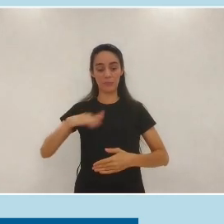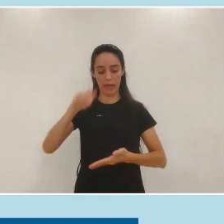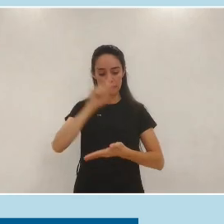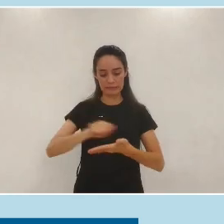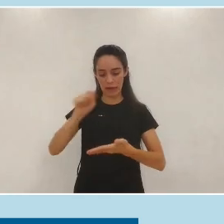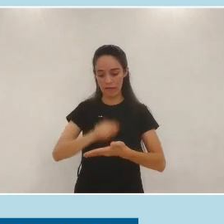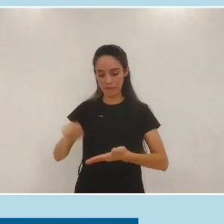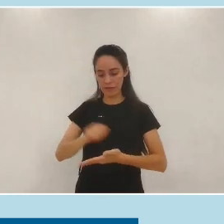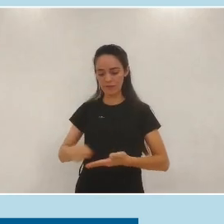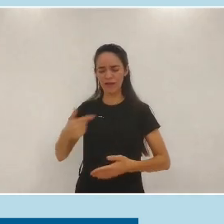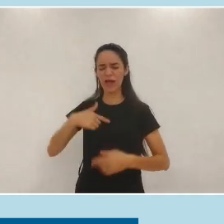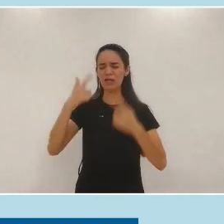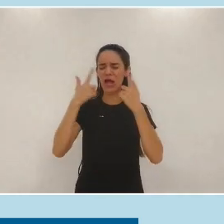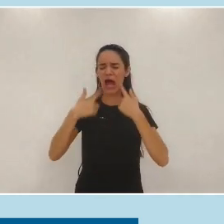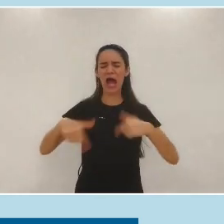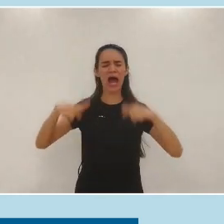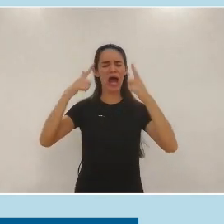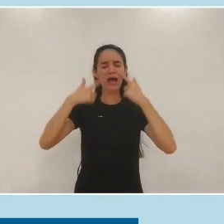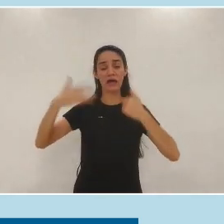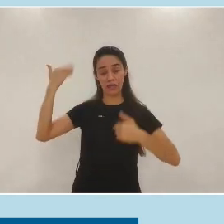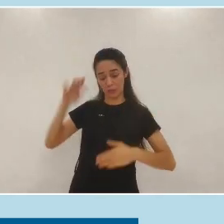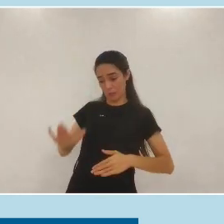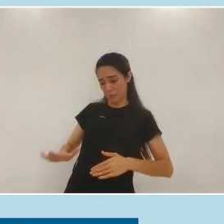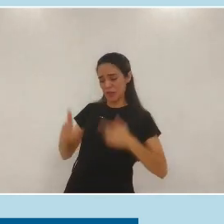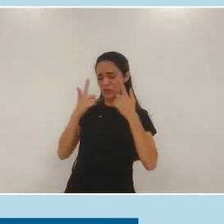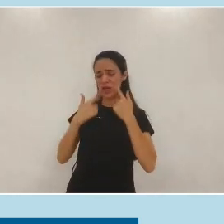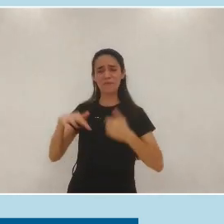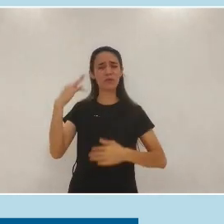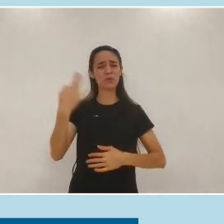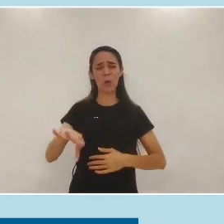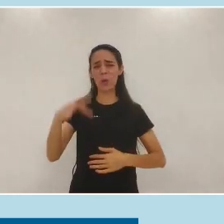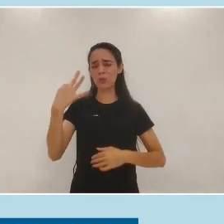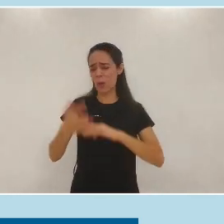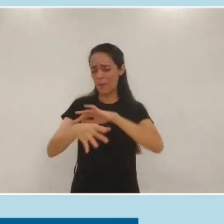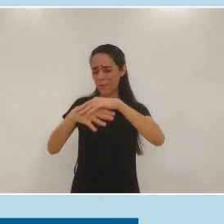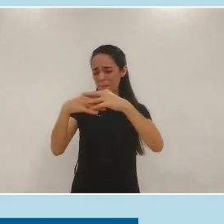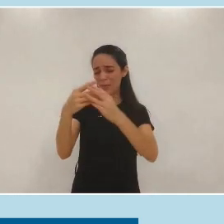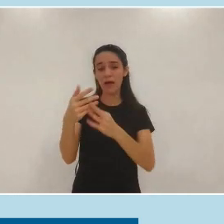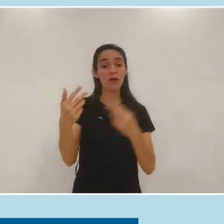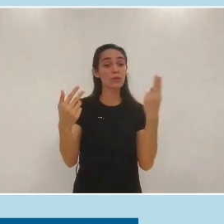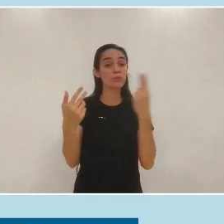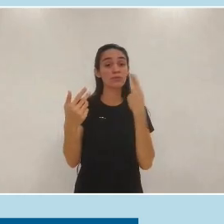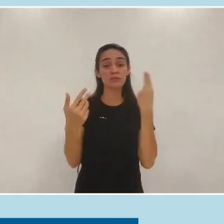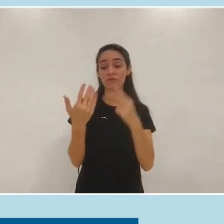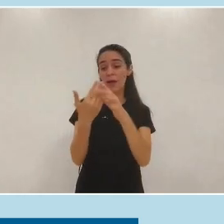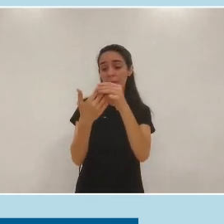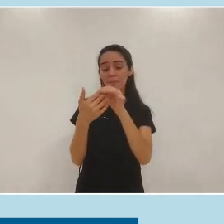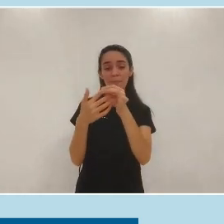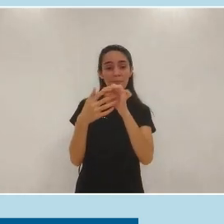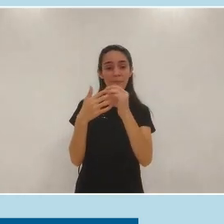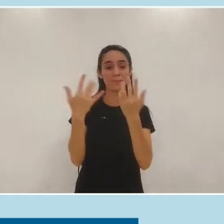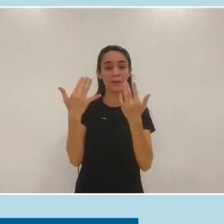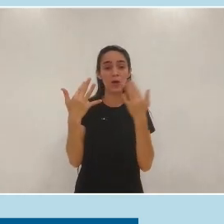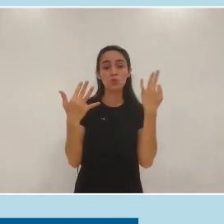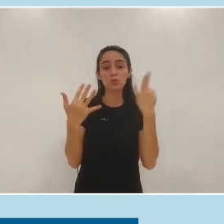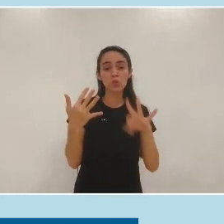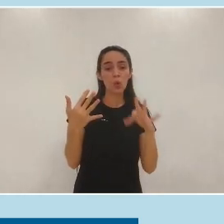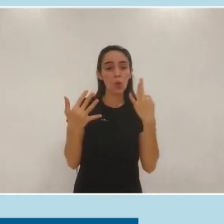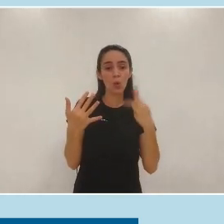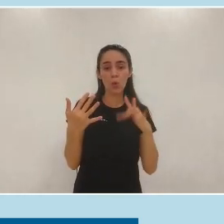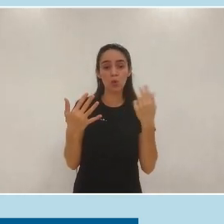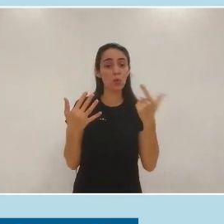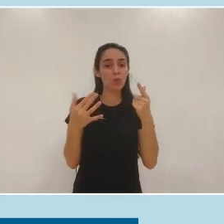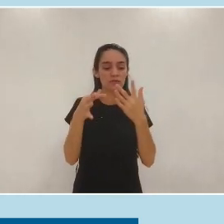chorava de dor de escrever, porque eu não tenho sustentação. A minha estrutura